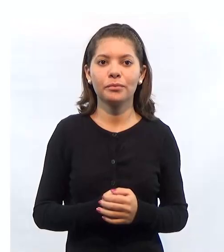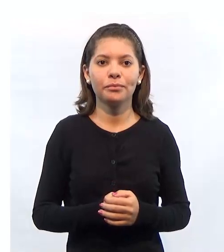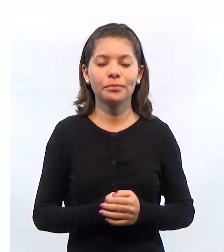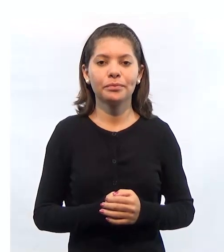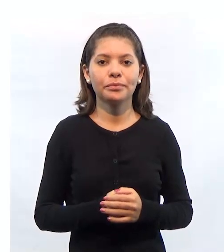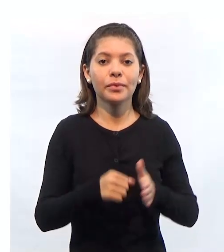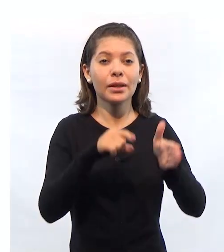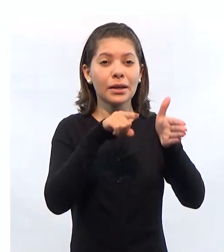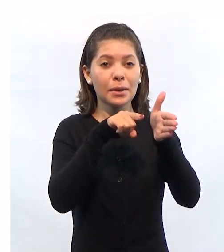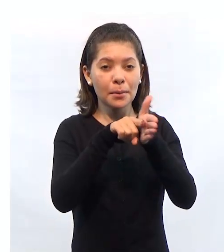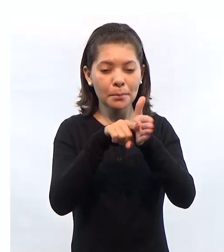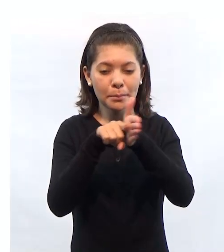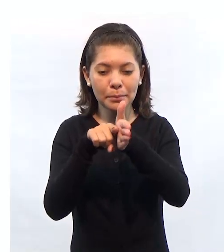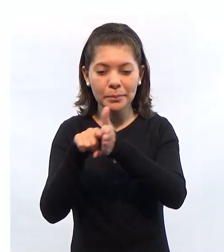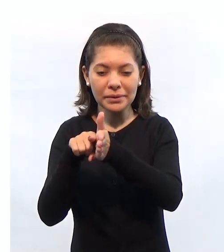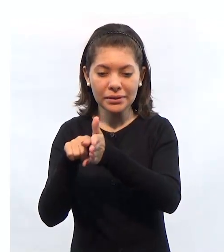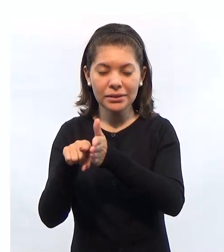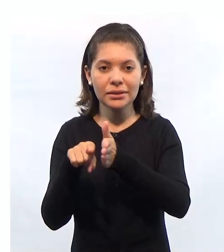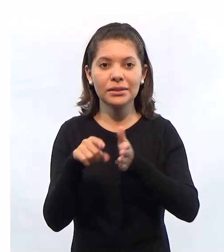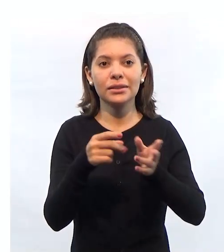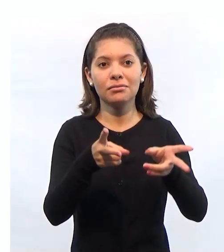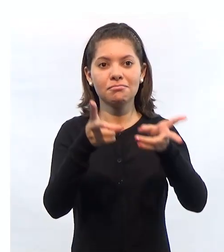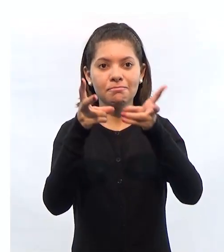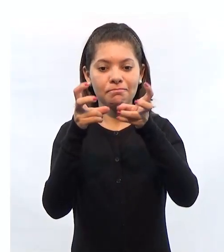e seleção de fornecedores.